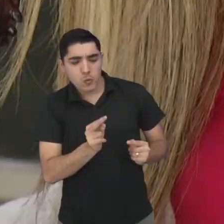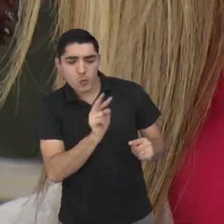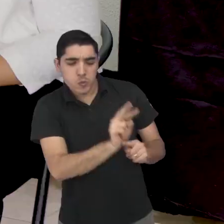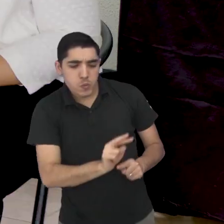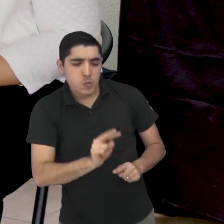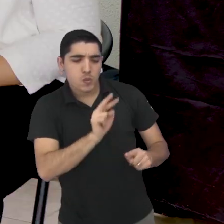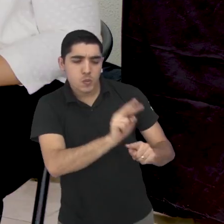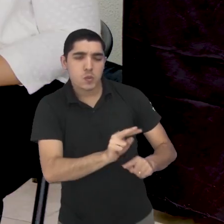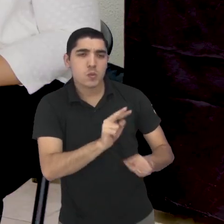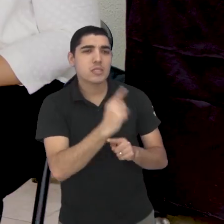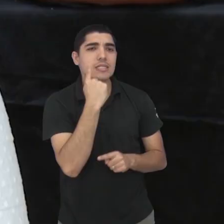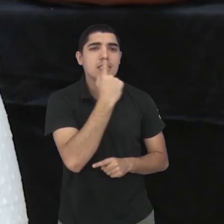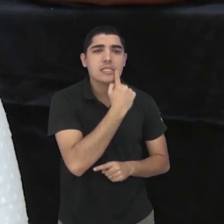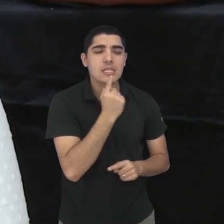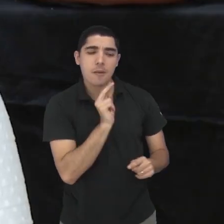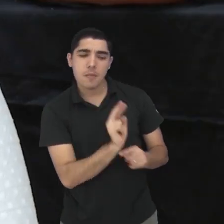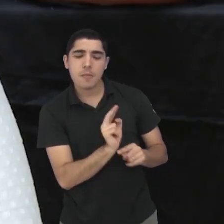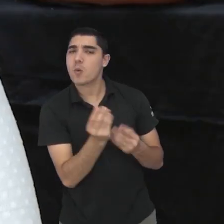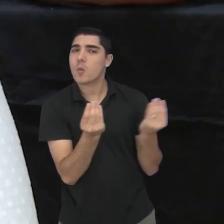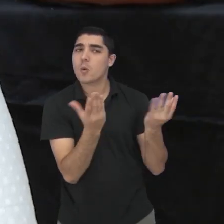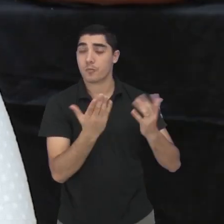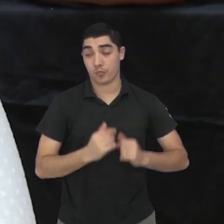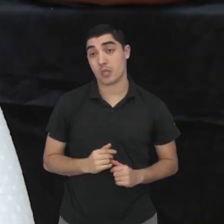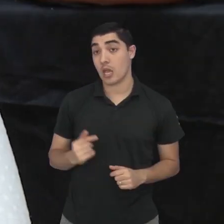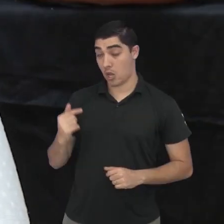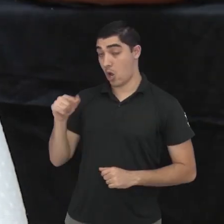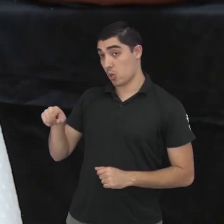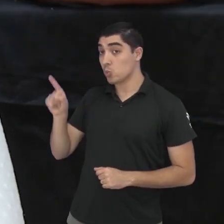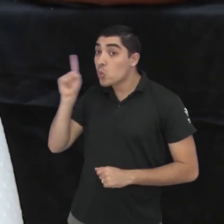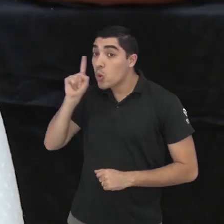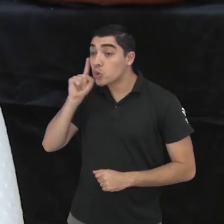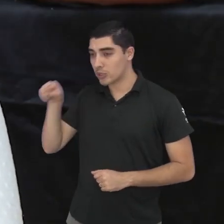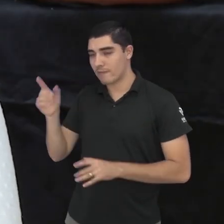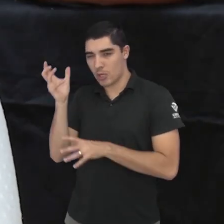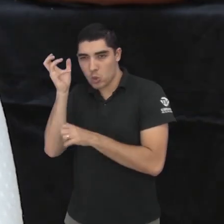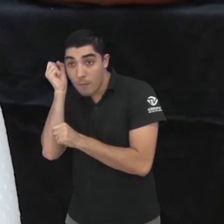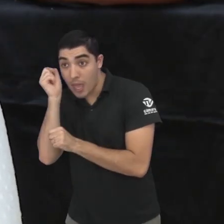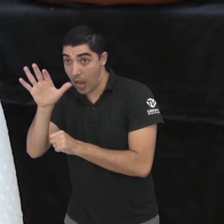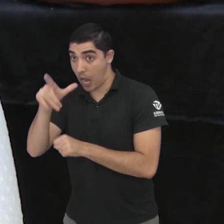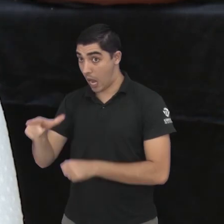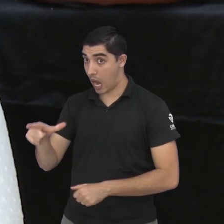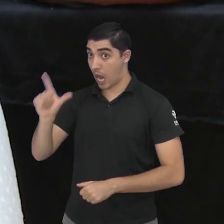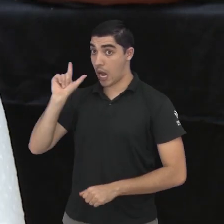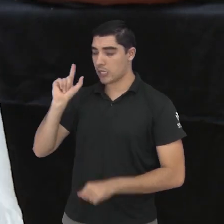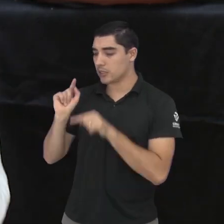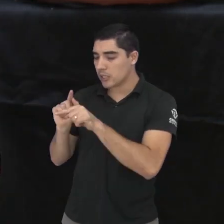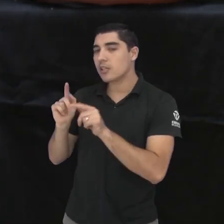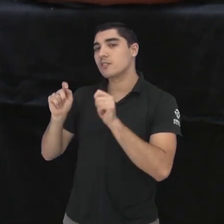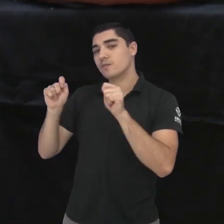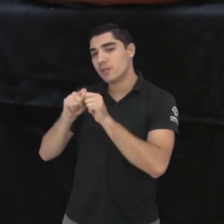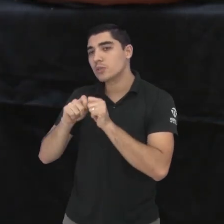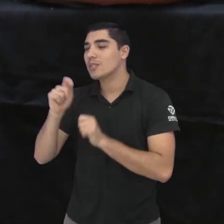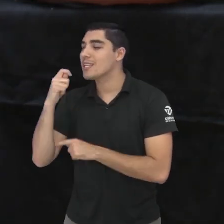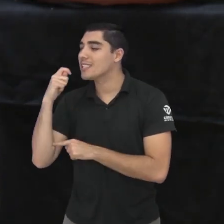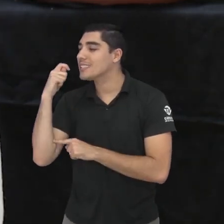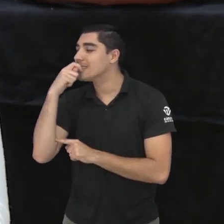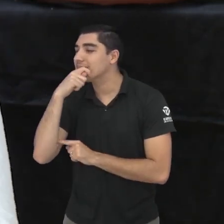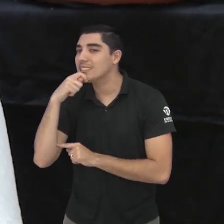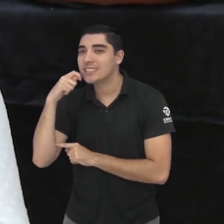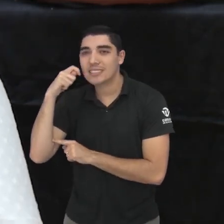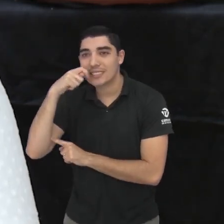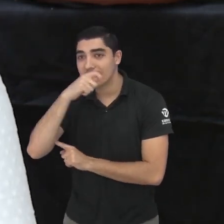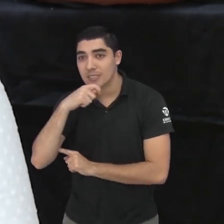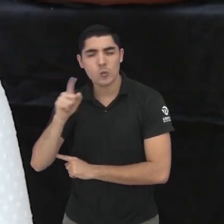cuidado com a boquinha e os dentinhos dele? Todos os dias, antes de dormir, ele faz a escovação dos